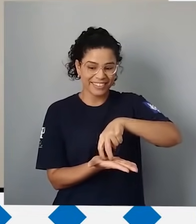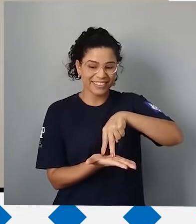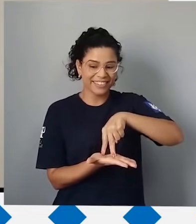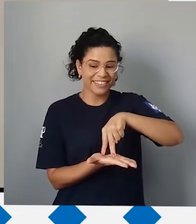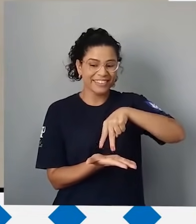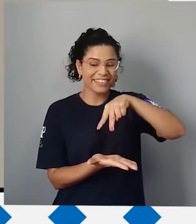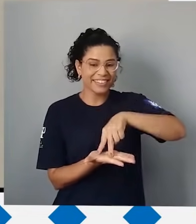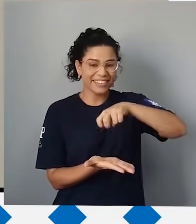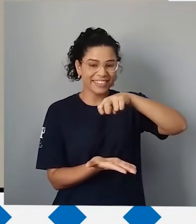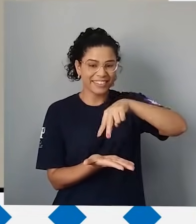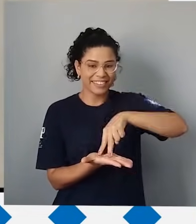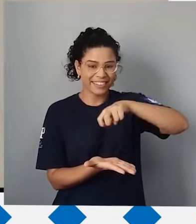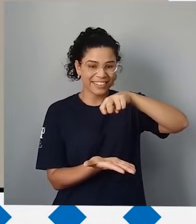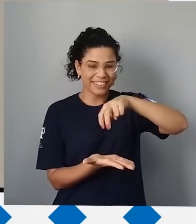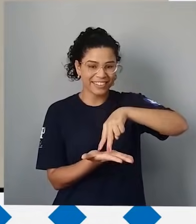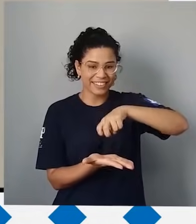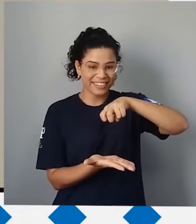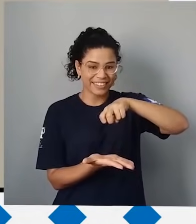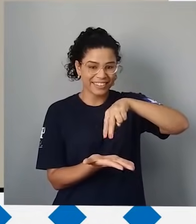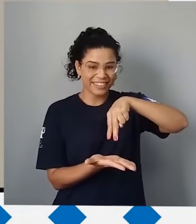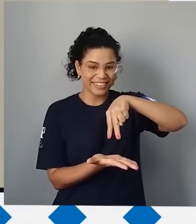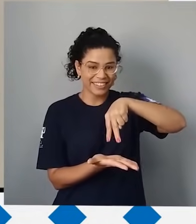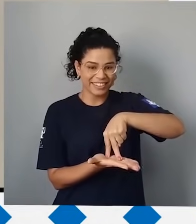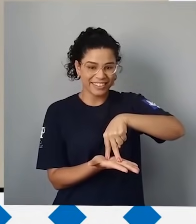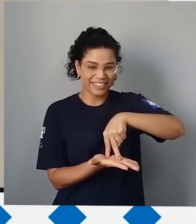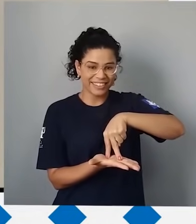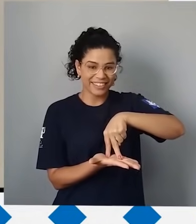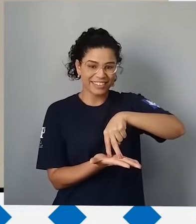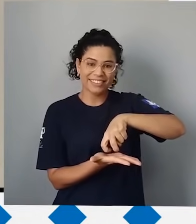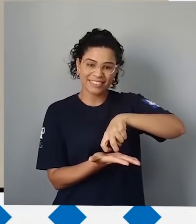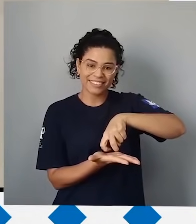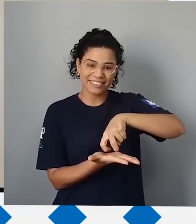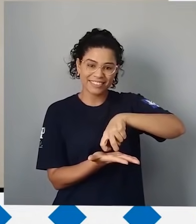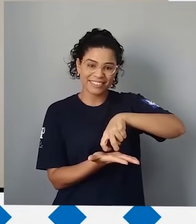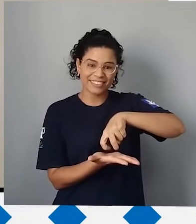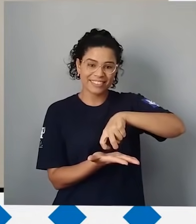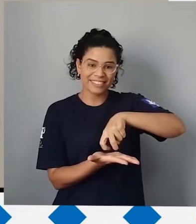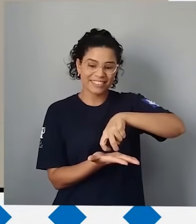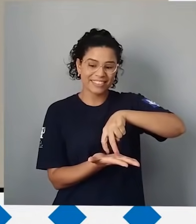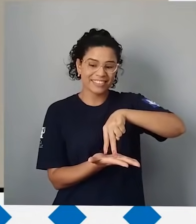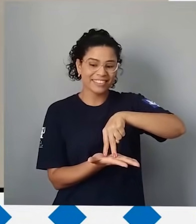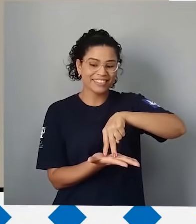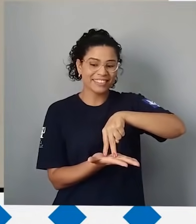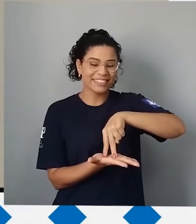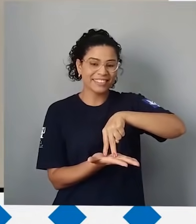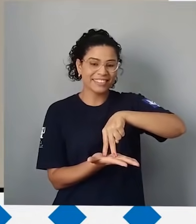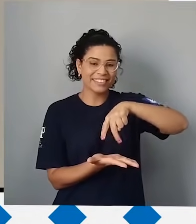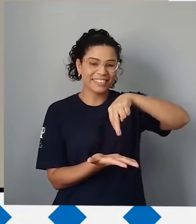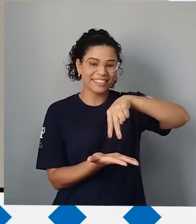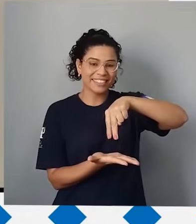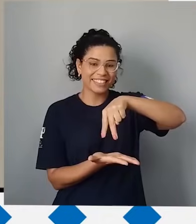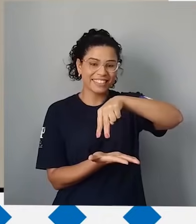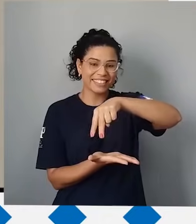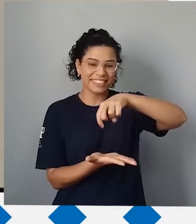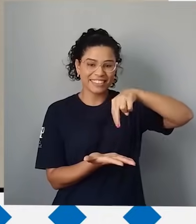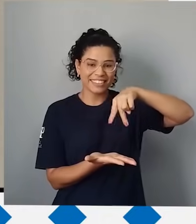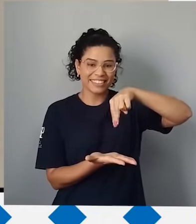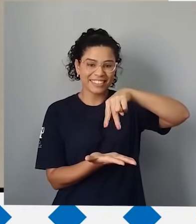simamaka. Ruka, ruka, ruka, simamaka. Tembeia, tembeia,